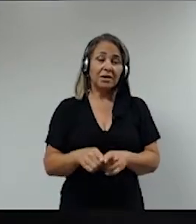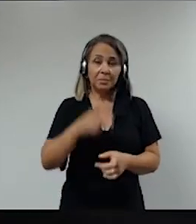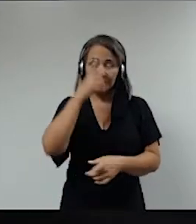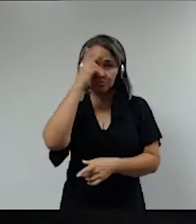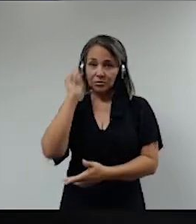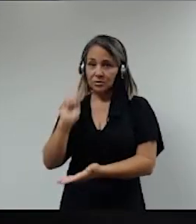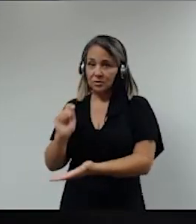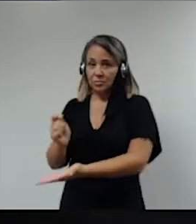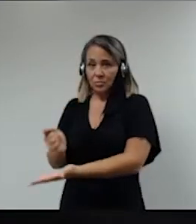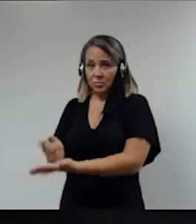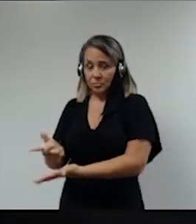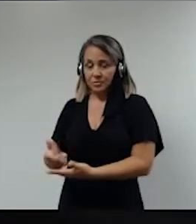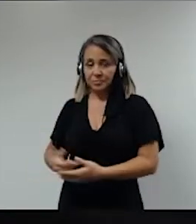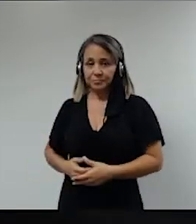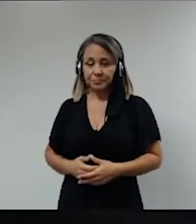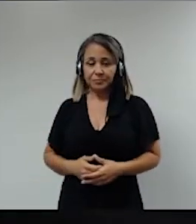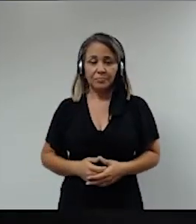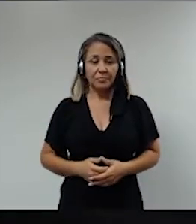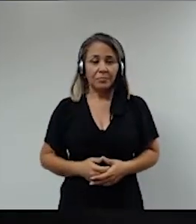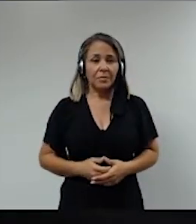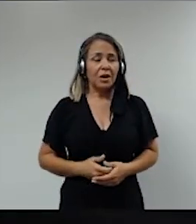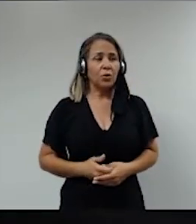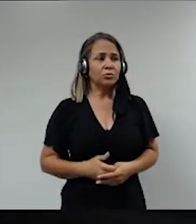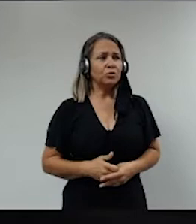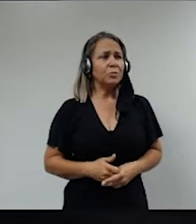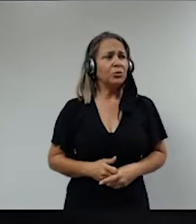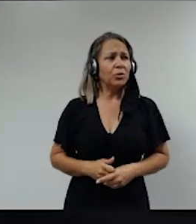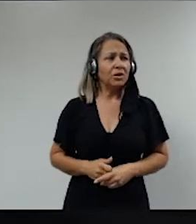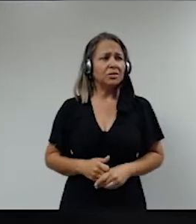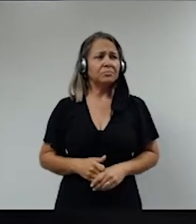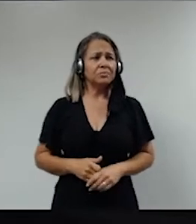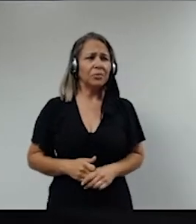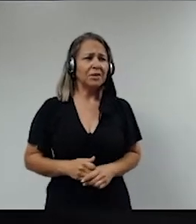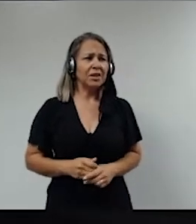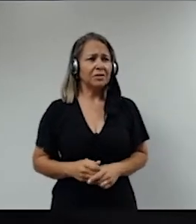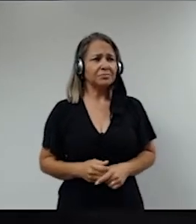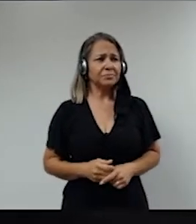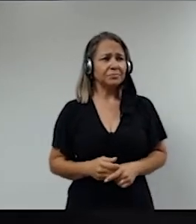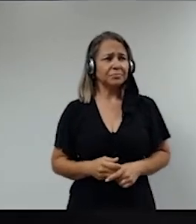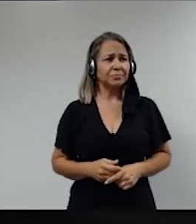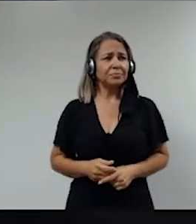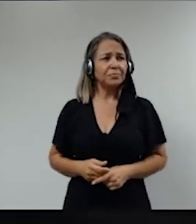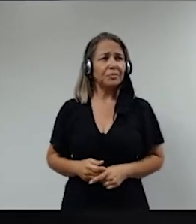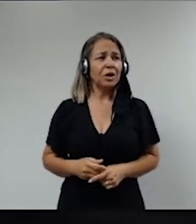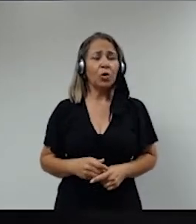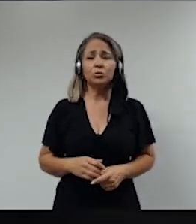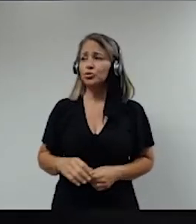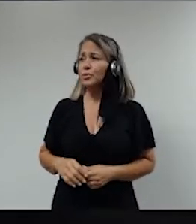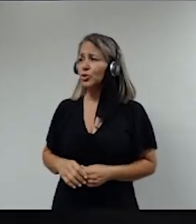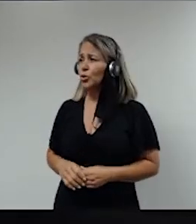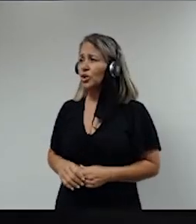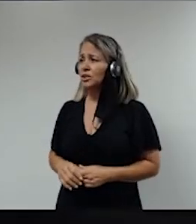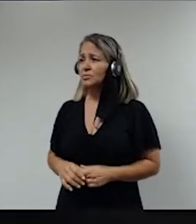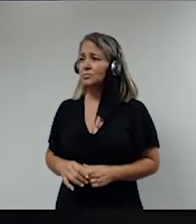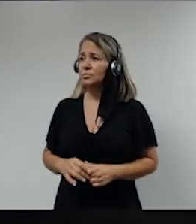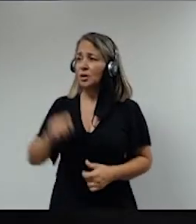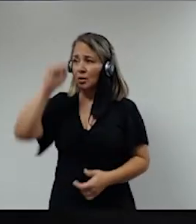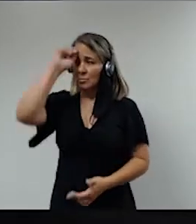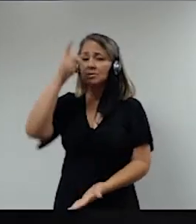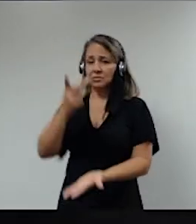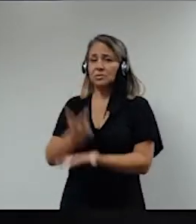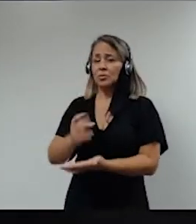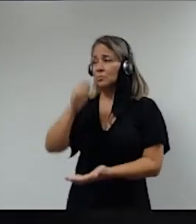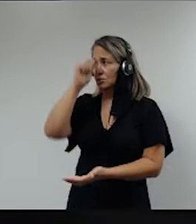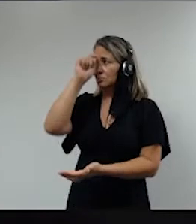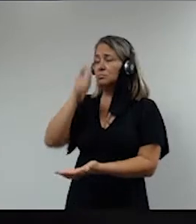consumidor. Presidente Leonardo, eu tentei resumir o máximo aqui a minha fala para não extrapolar o limite que